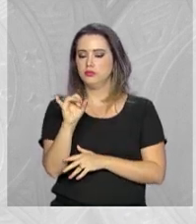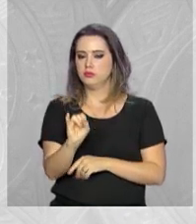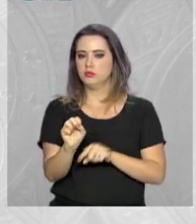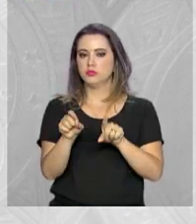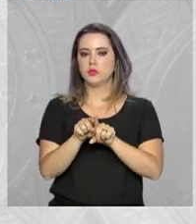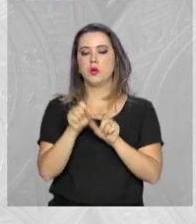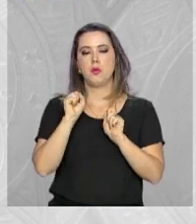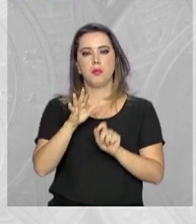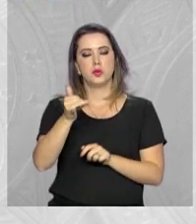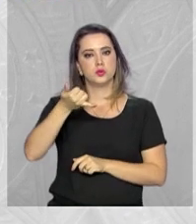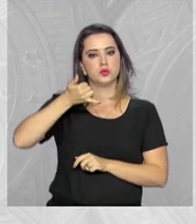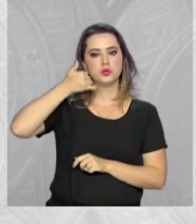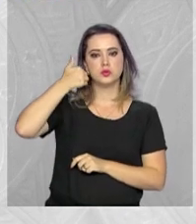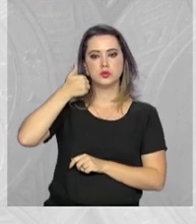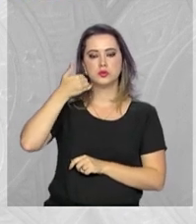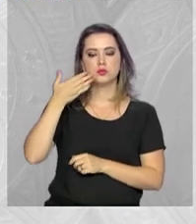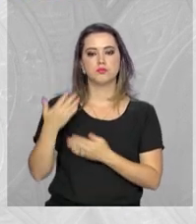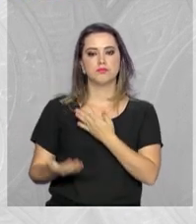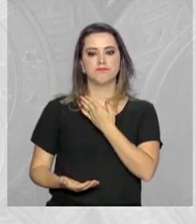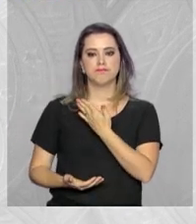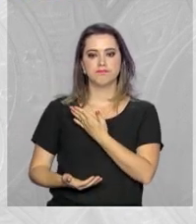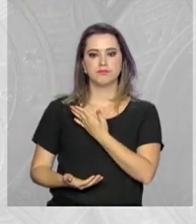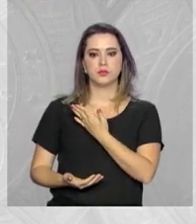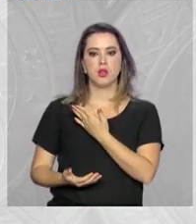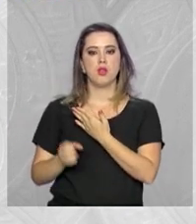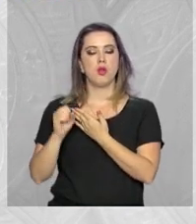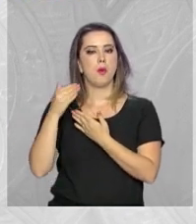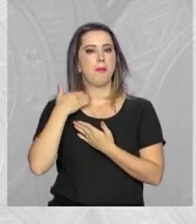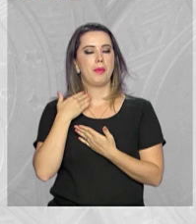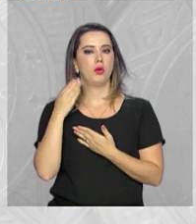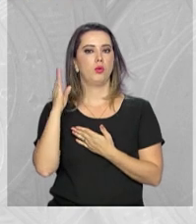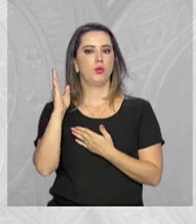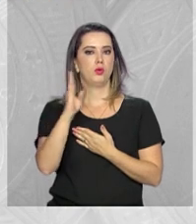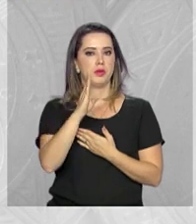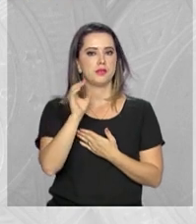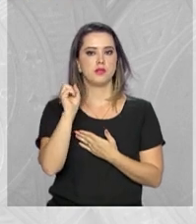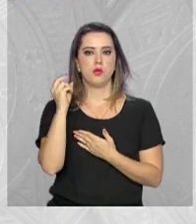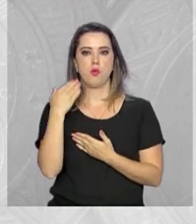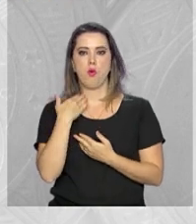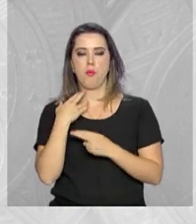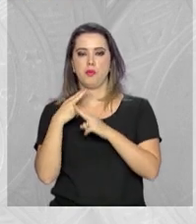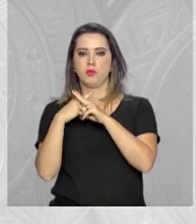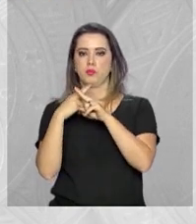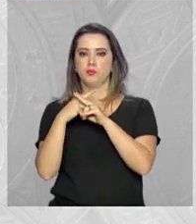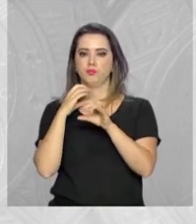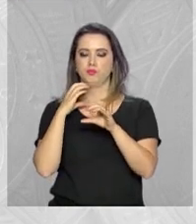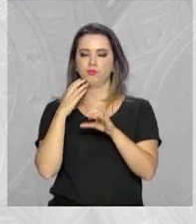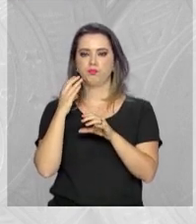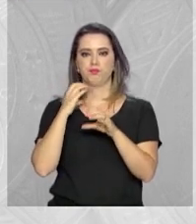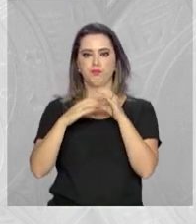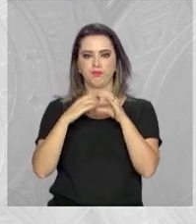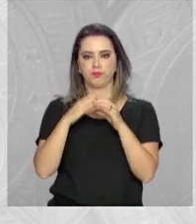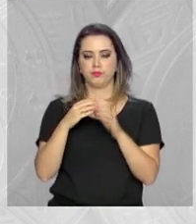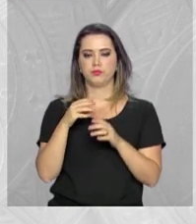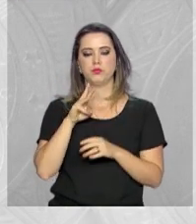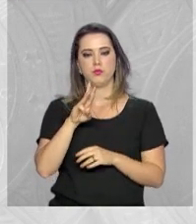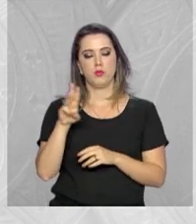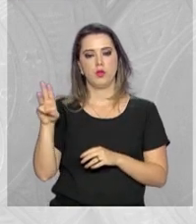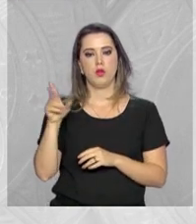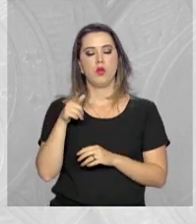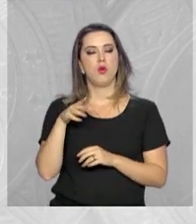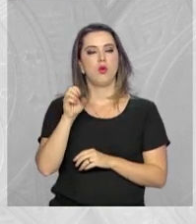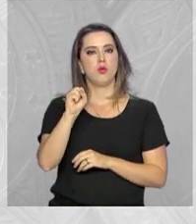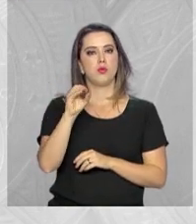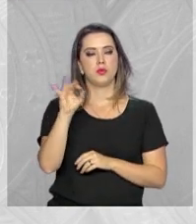podem entrar em contato com o banco do brasil ou caixa pelos canais de atendimento do total dos recursos